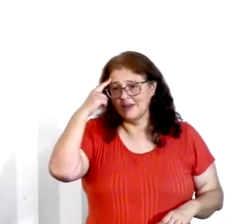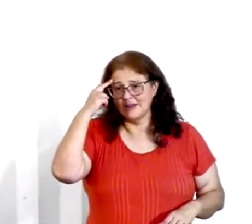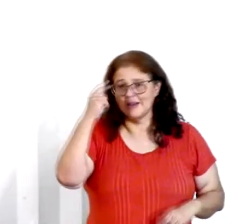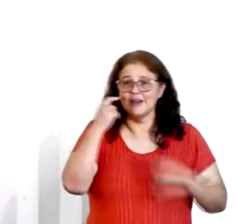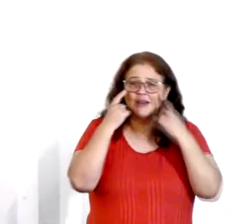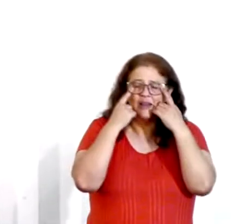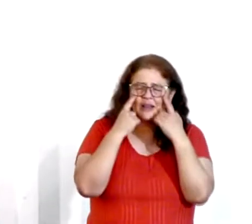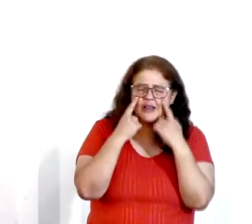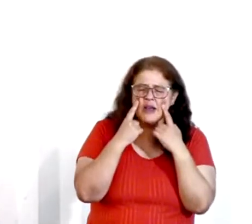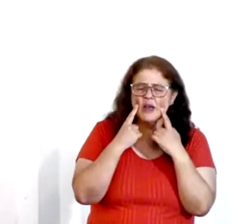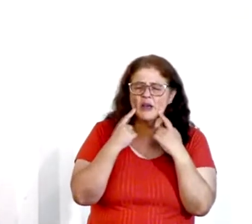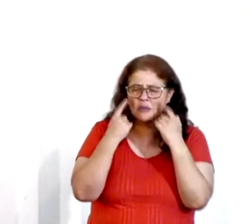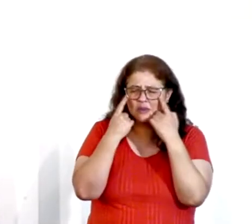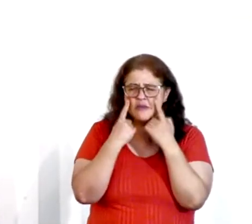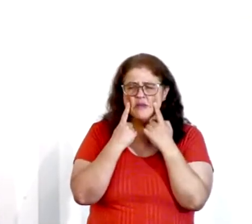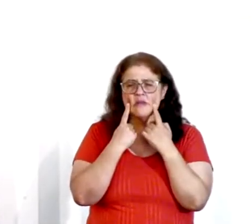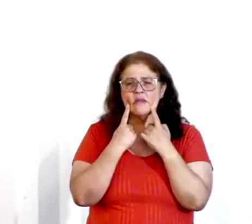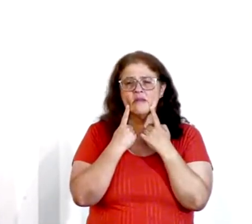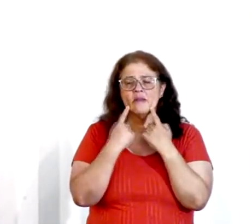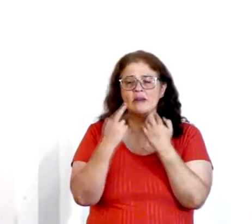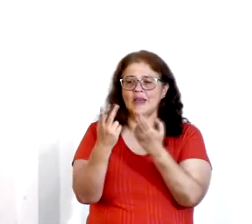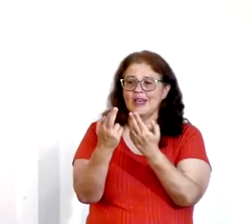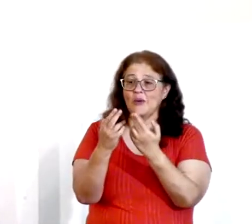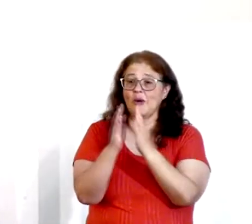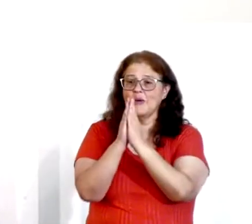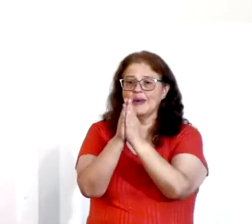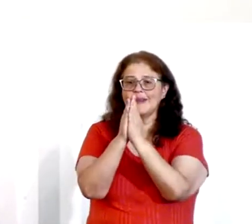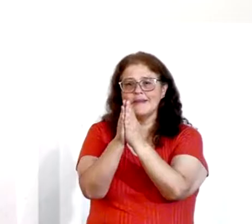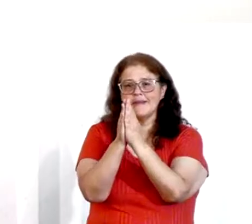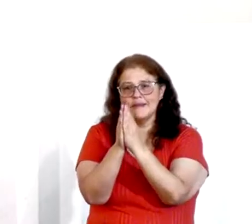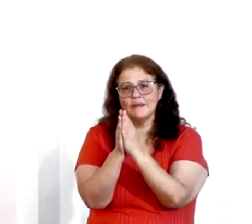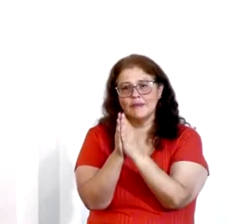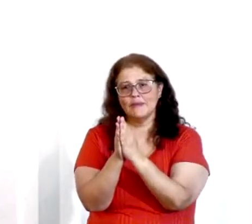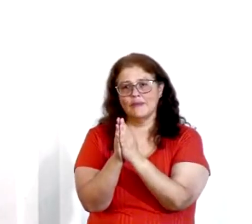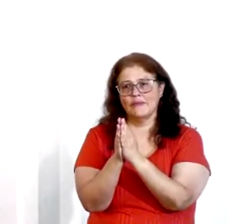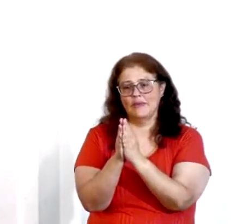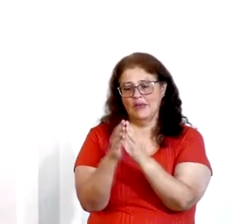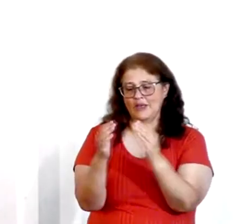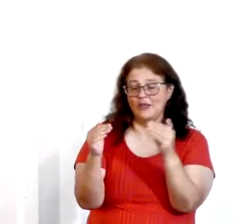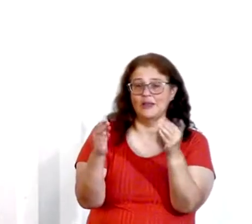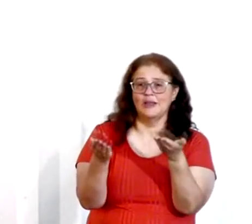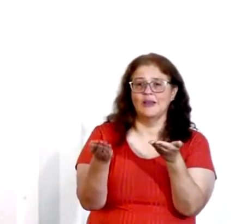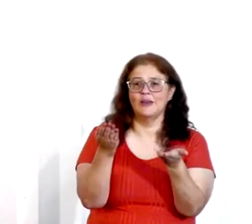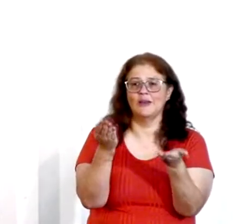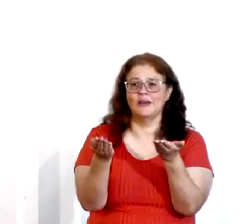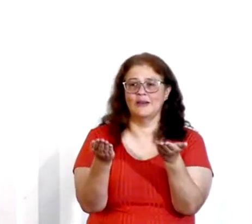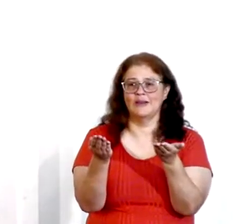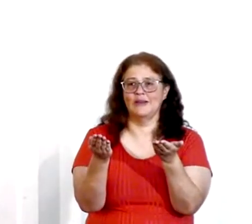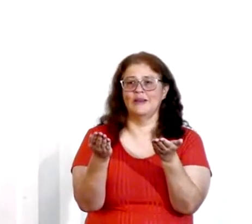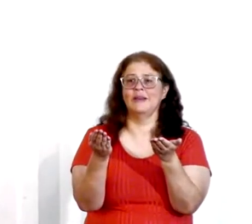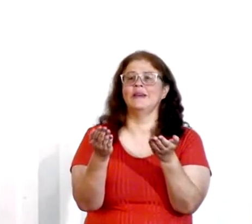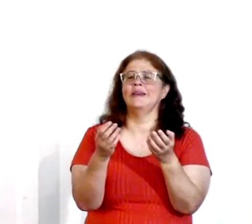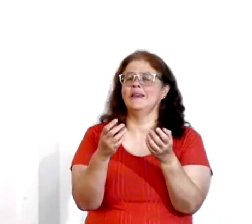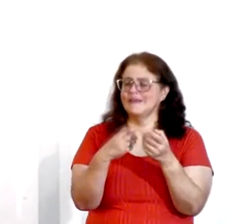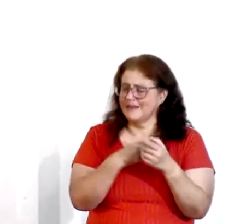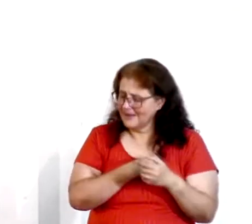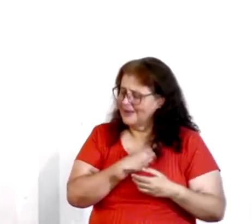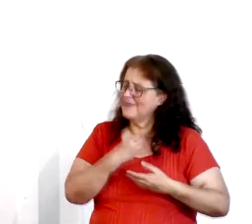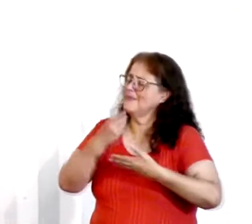como orações líquidas, e no lamento como derramar constante